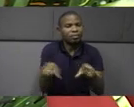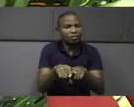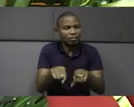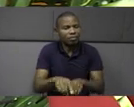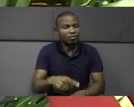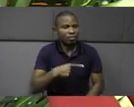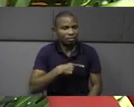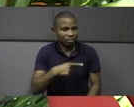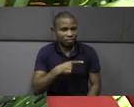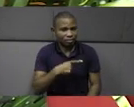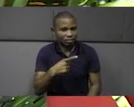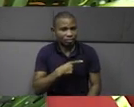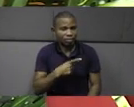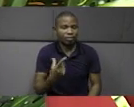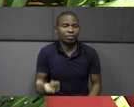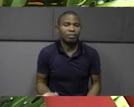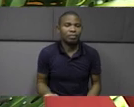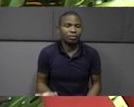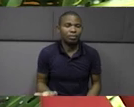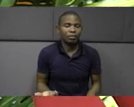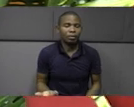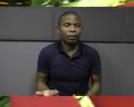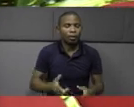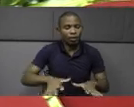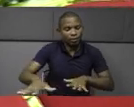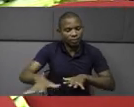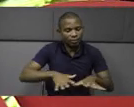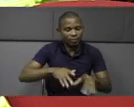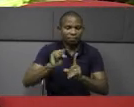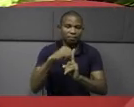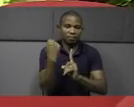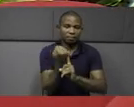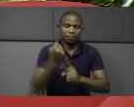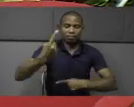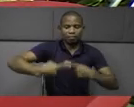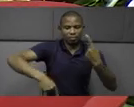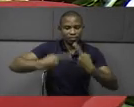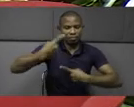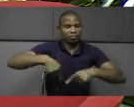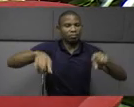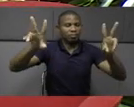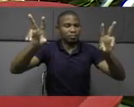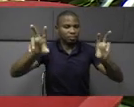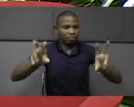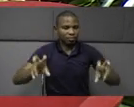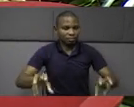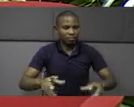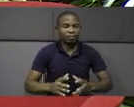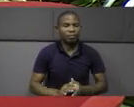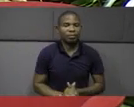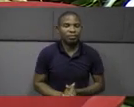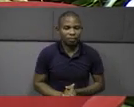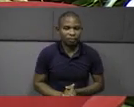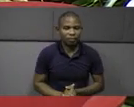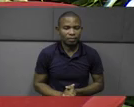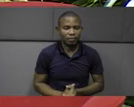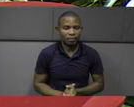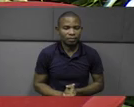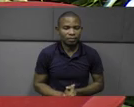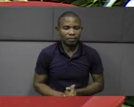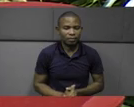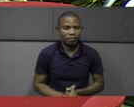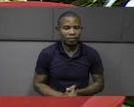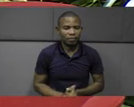através de movimentos sociais que discutem os diversos temas do exercício fazendo um pouco do